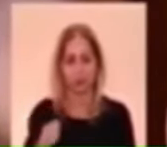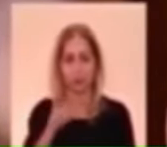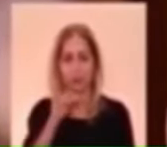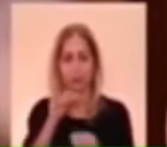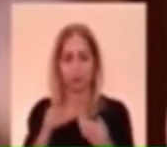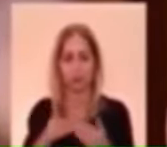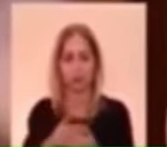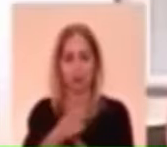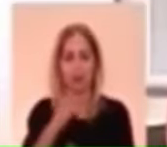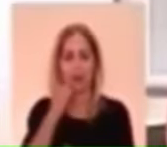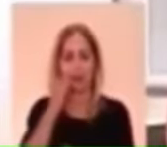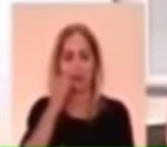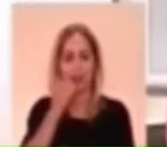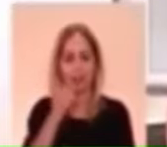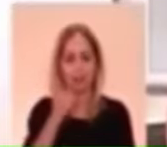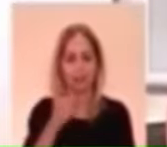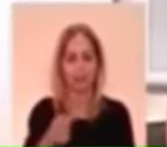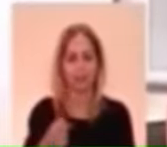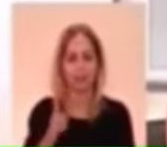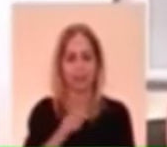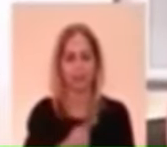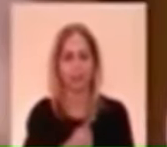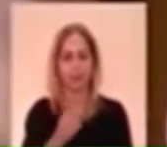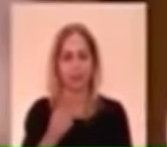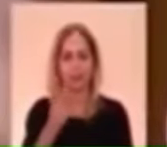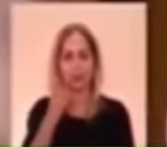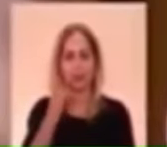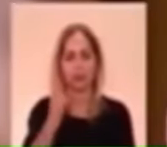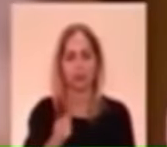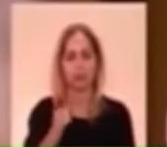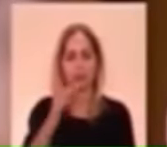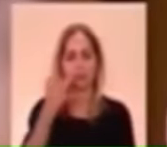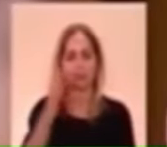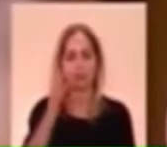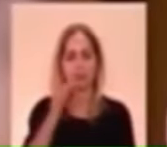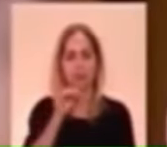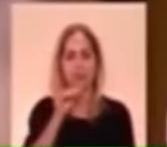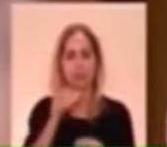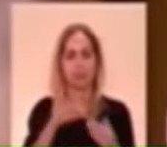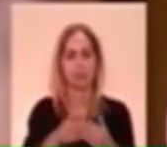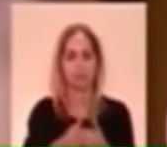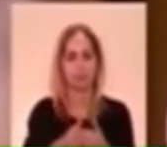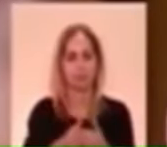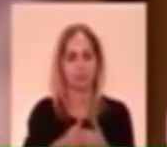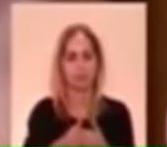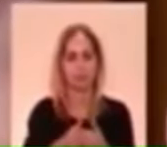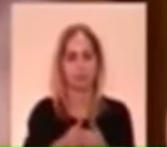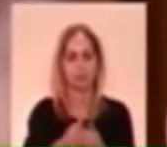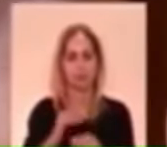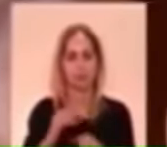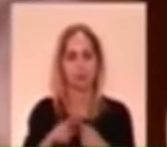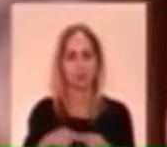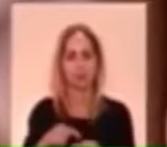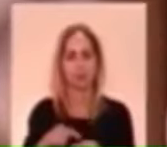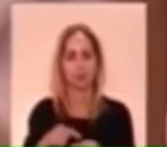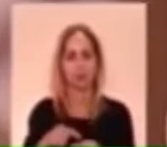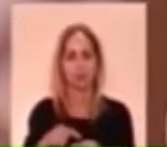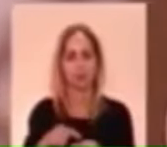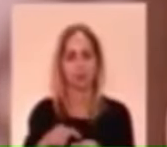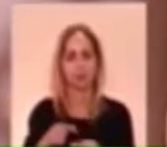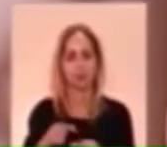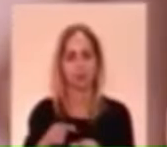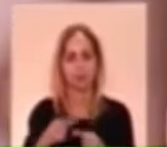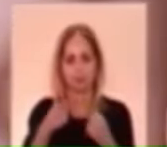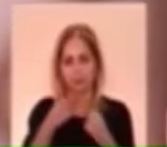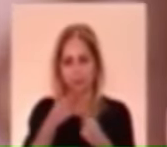Verifiquei que tudo isso não passava de ficção e que a realidade era bem diferente de modo que fui me